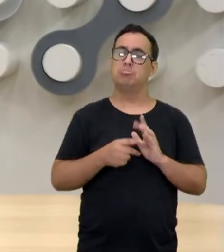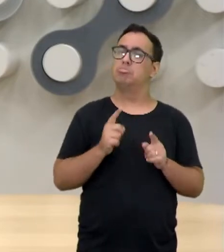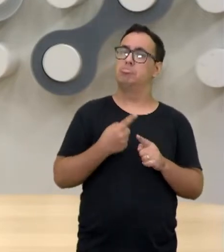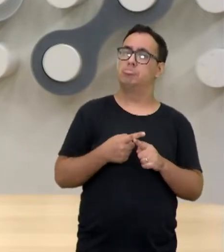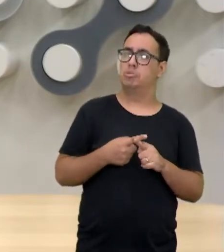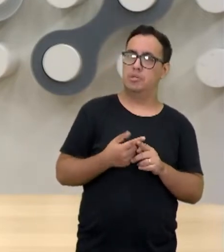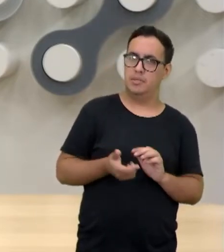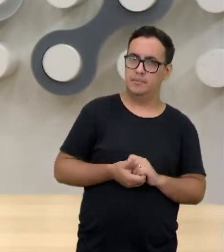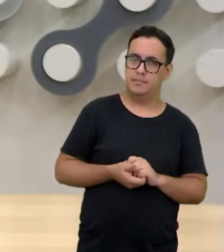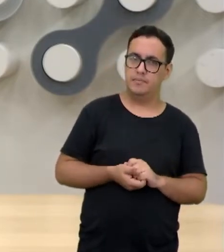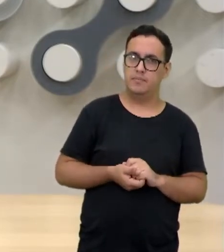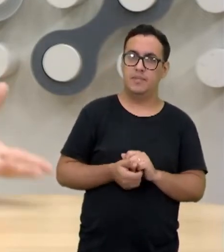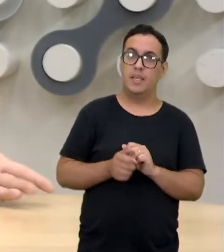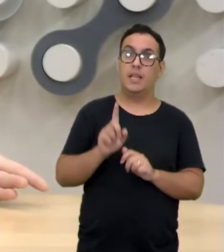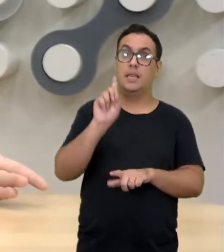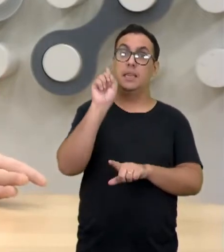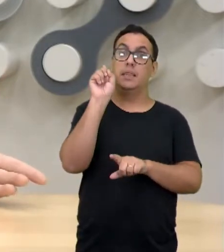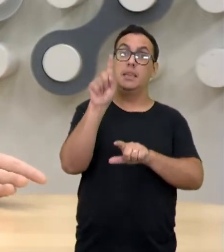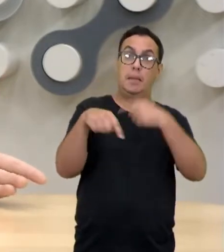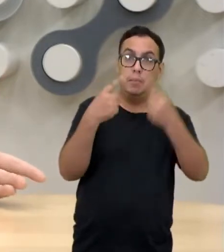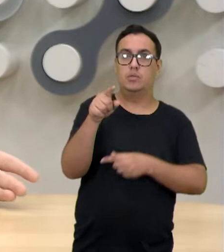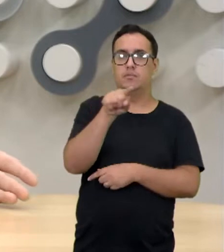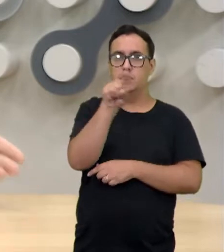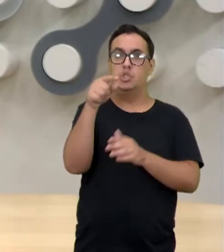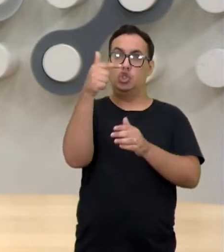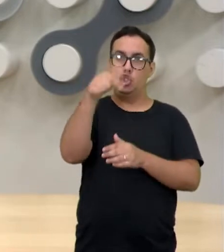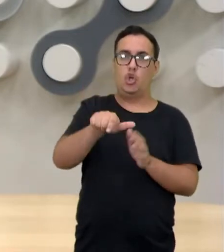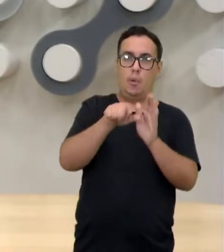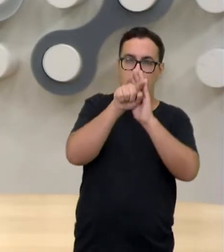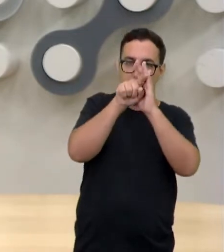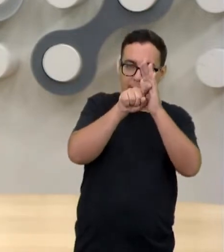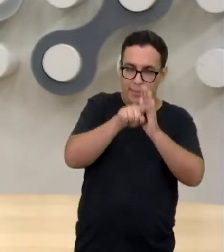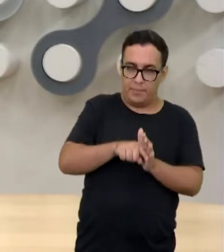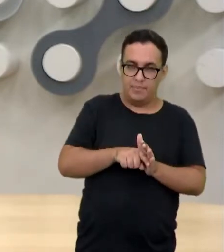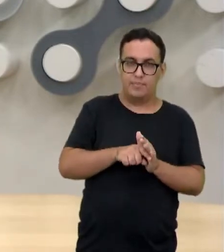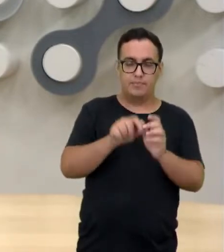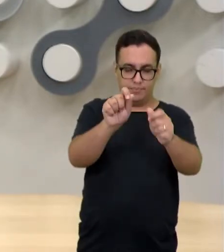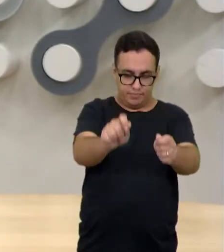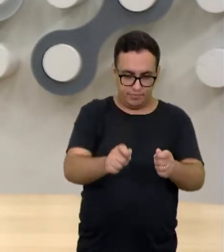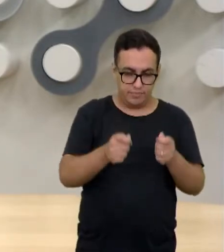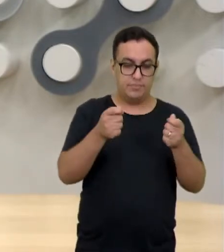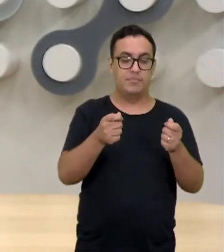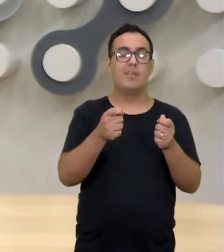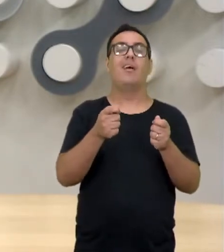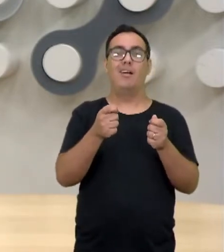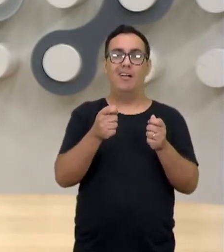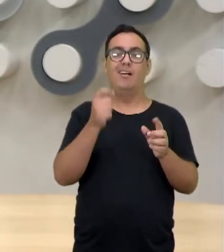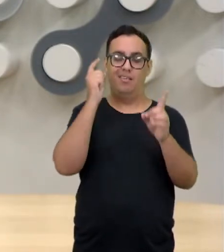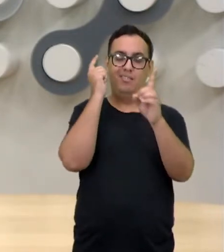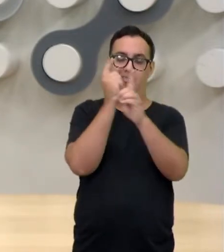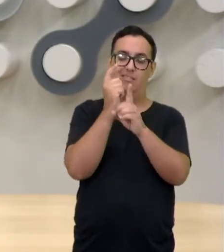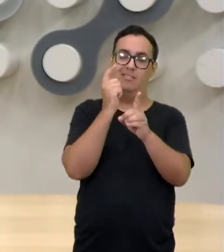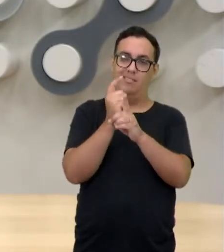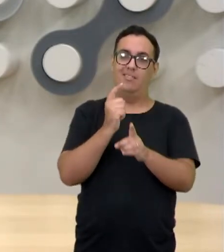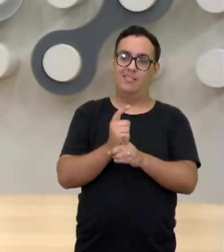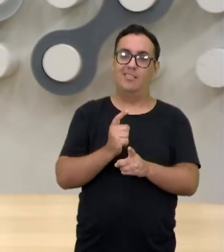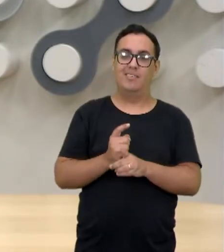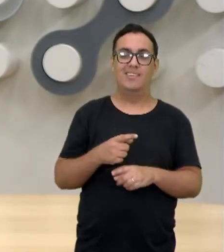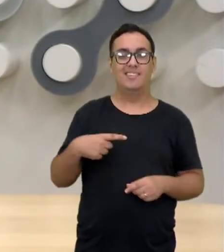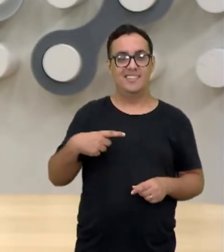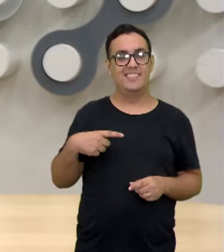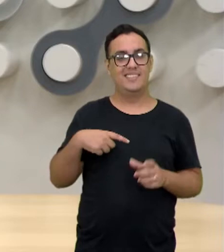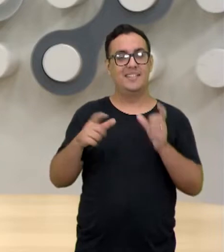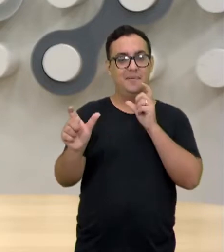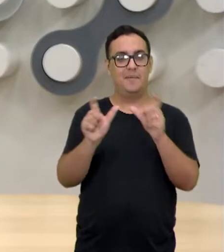Todas as vezes que vocês voltarem a essa pesquisa, vocês terão ali juntinho um glossário, né, para pesquisar,